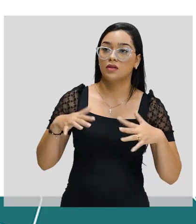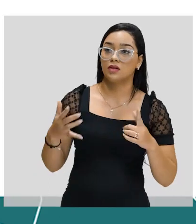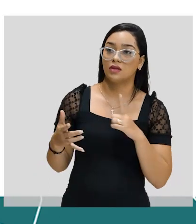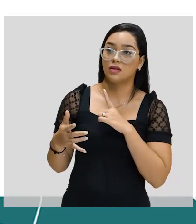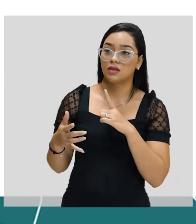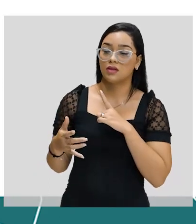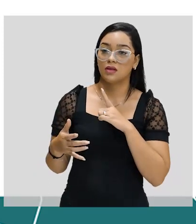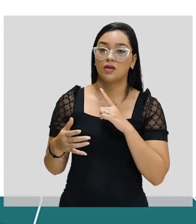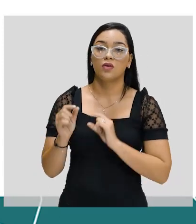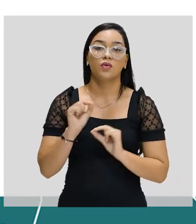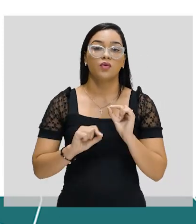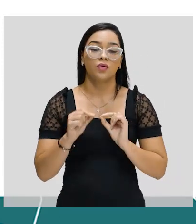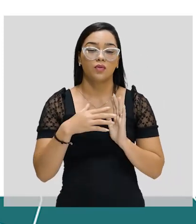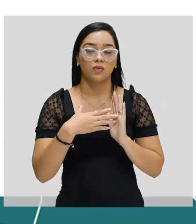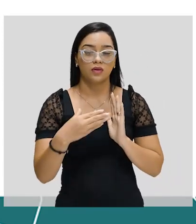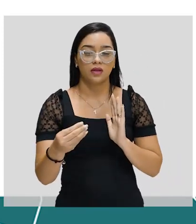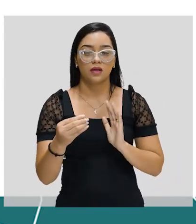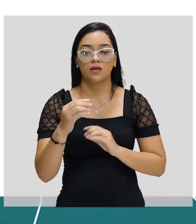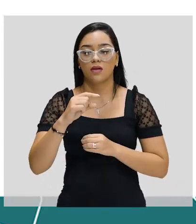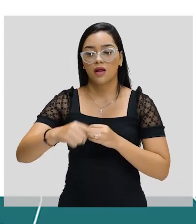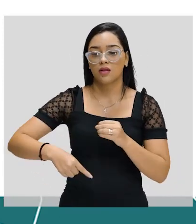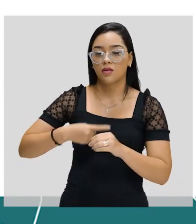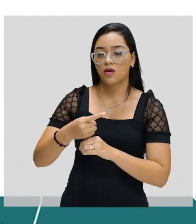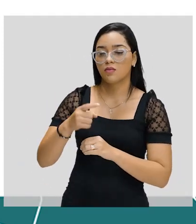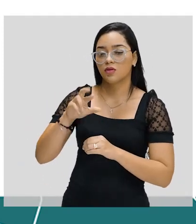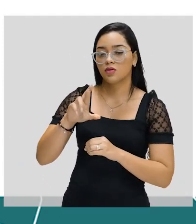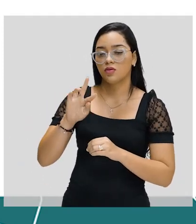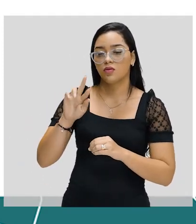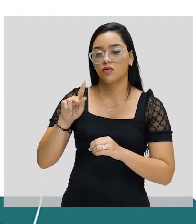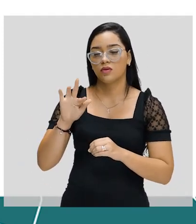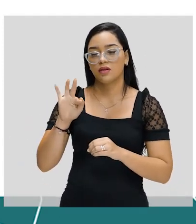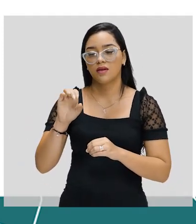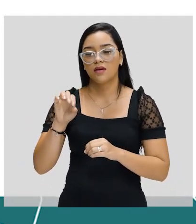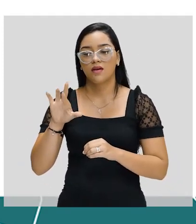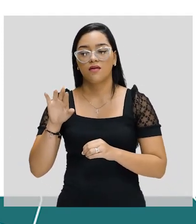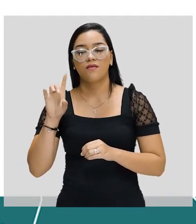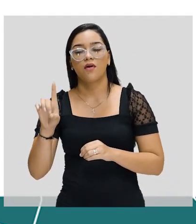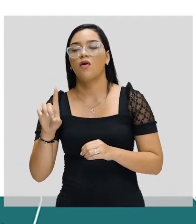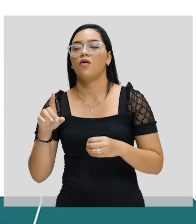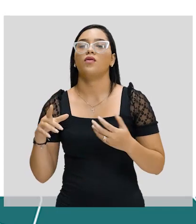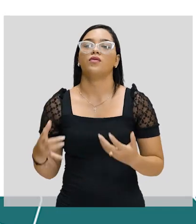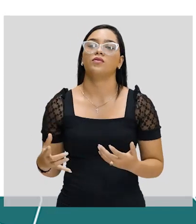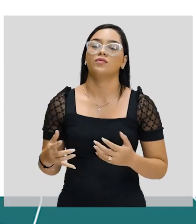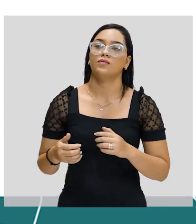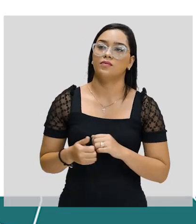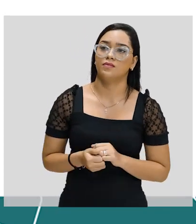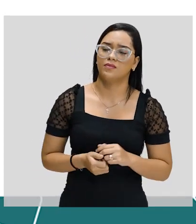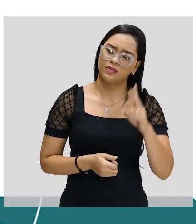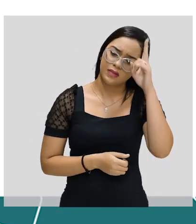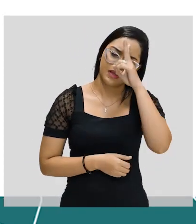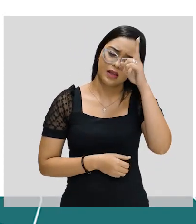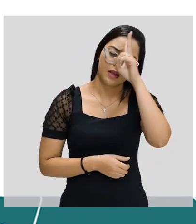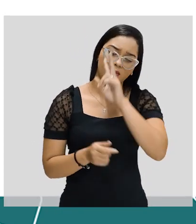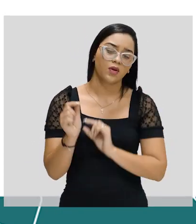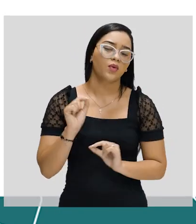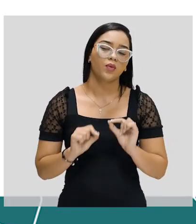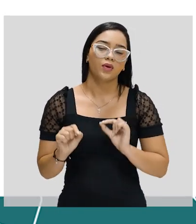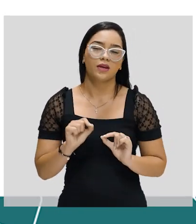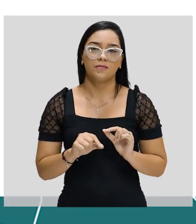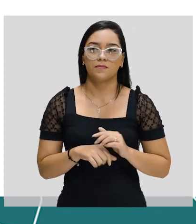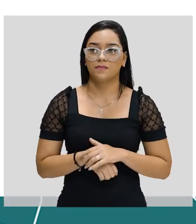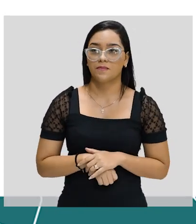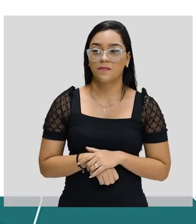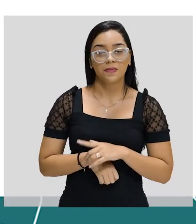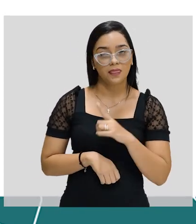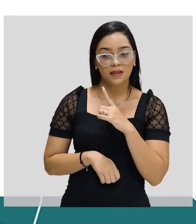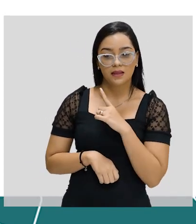modelo atômico de Rutherford, certo? Modelo atômico de Rutherford, lembre-se do seguinte, certo?